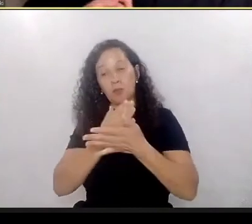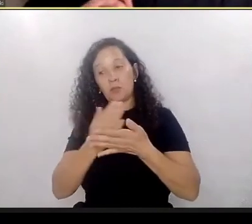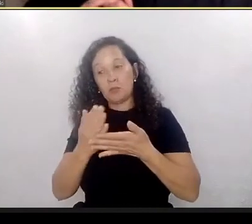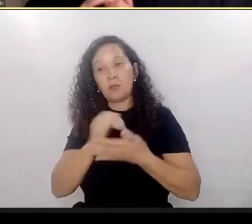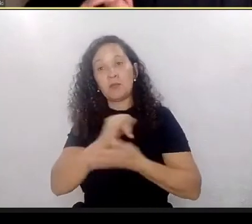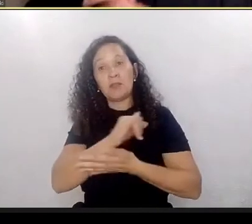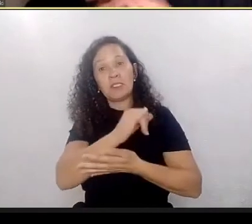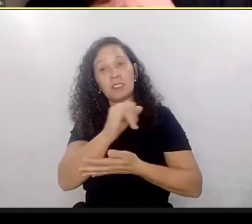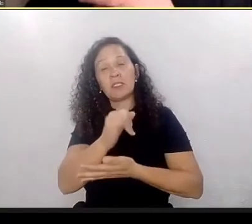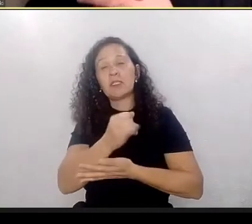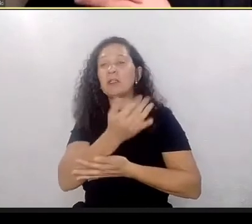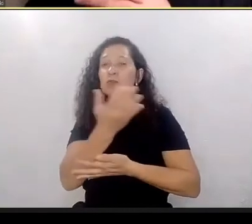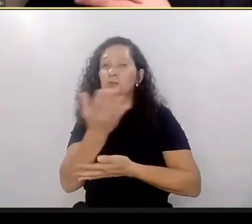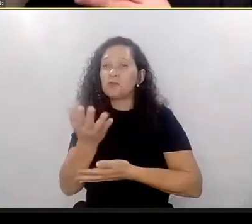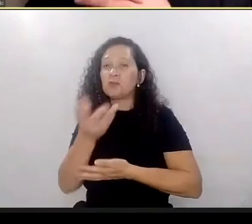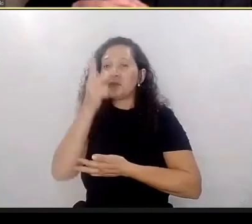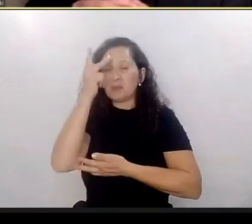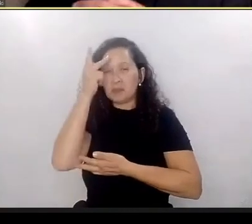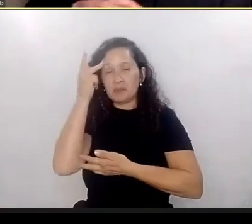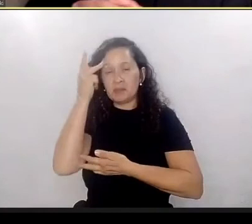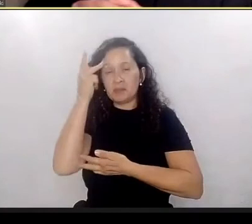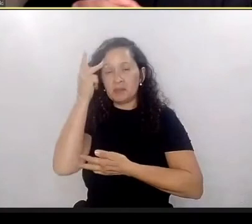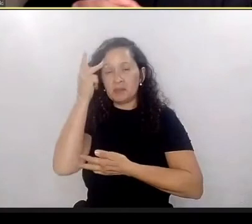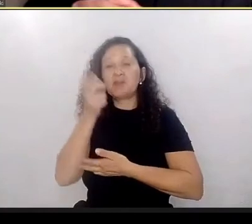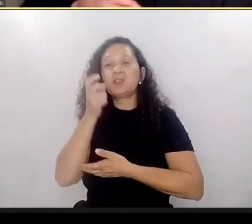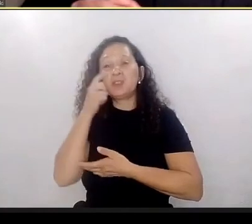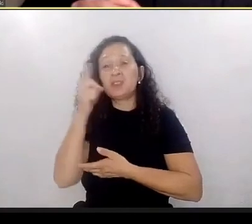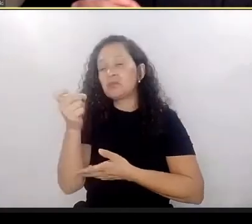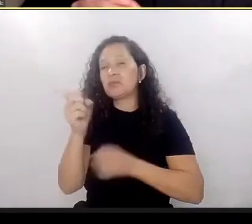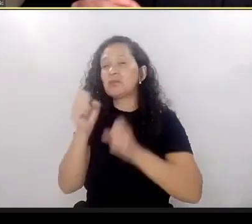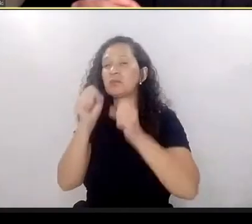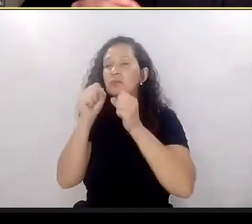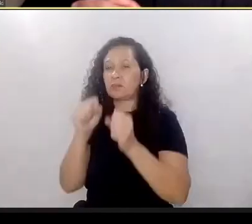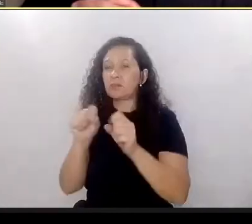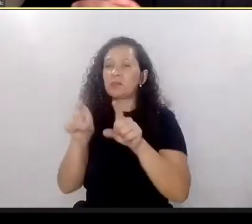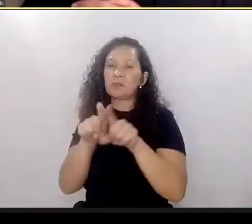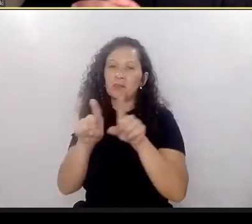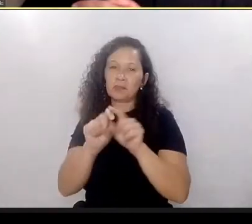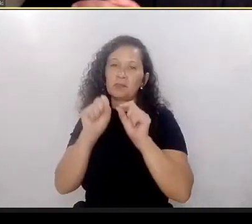assunto ou não. E eu posso, obviamente.